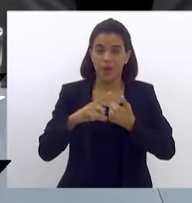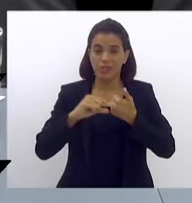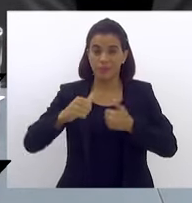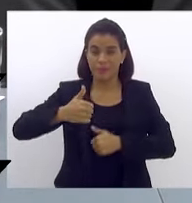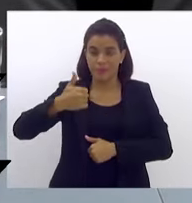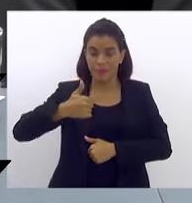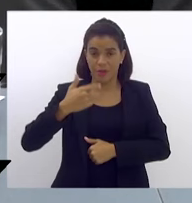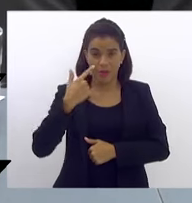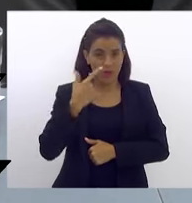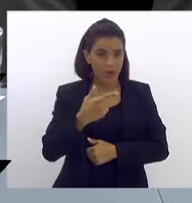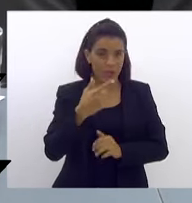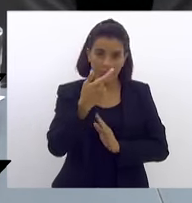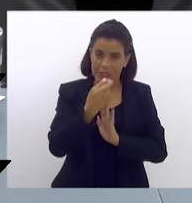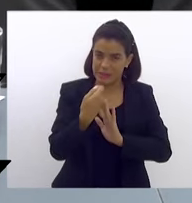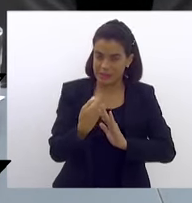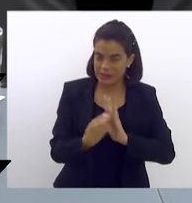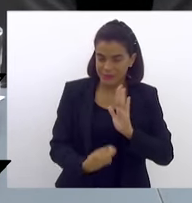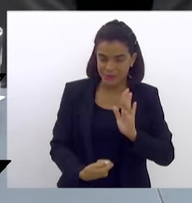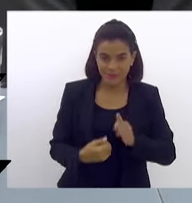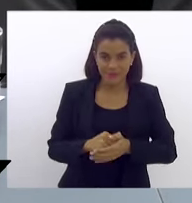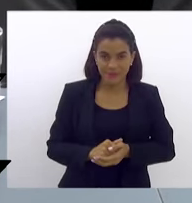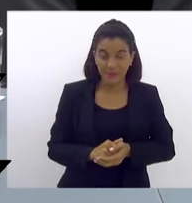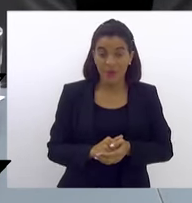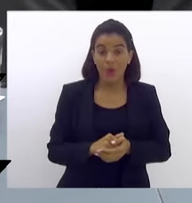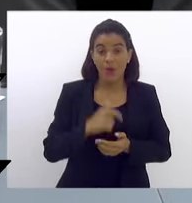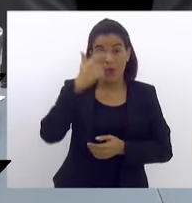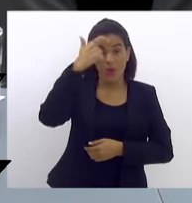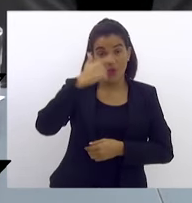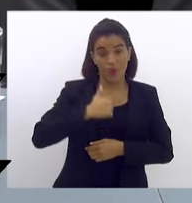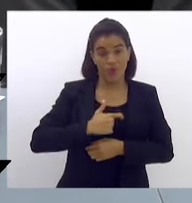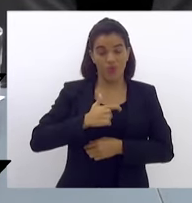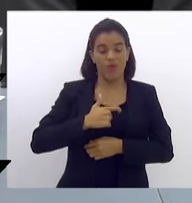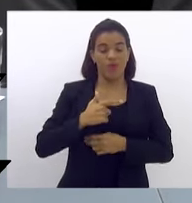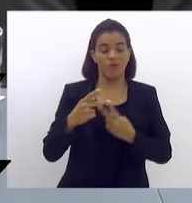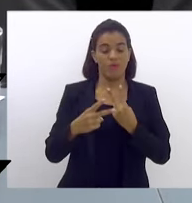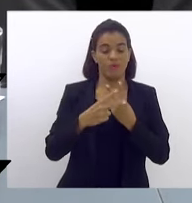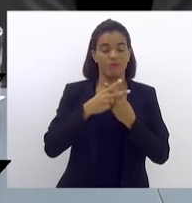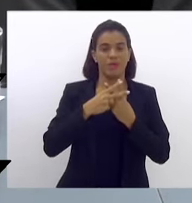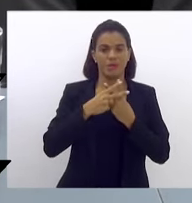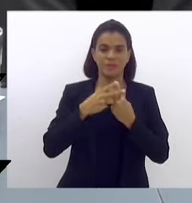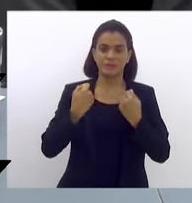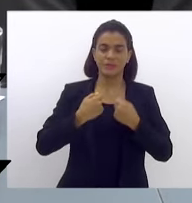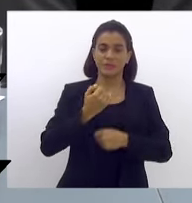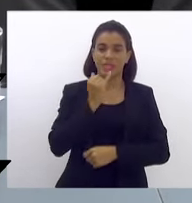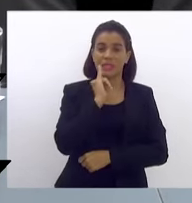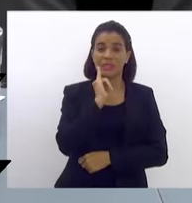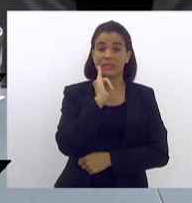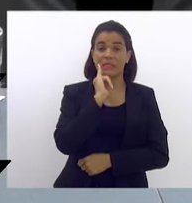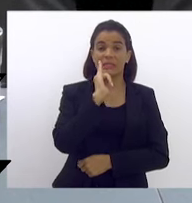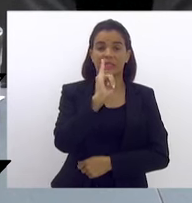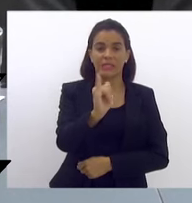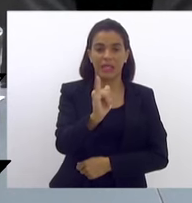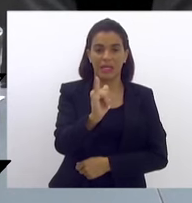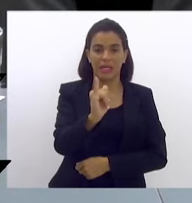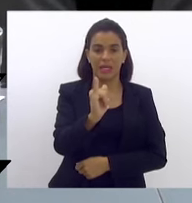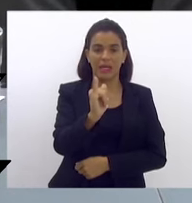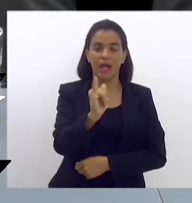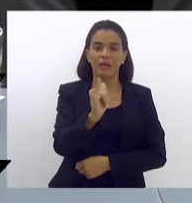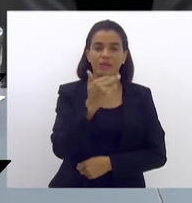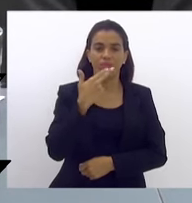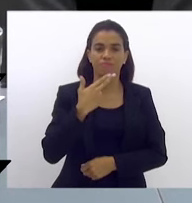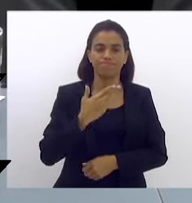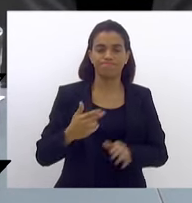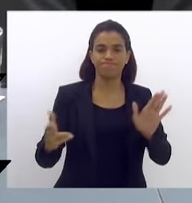tá escrito que Preciosidade o preso deverá declarar envolvimento com drogas